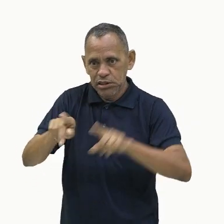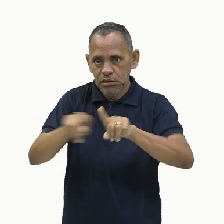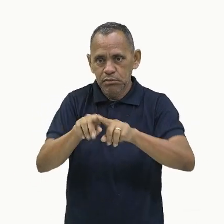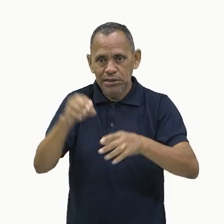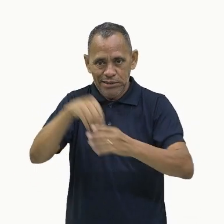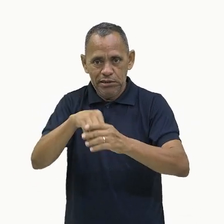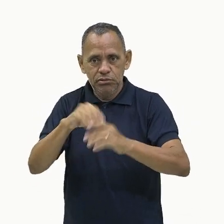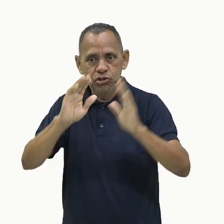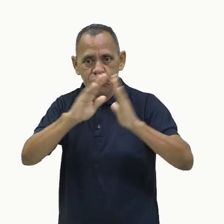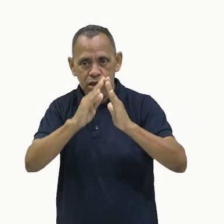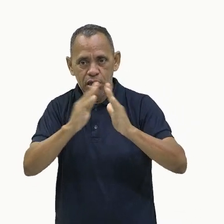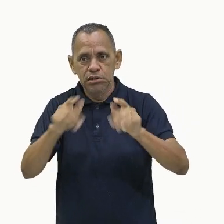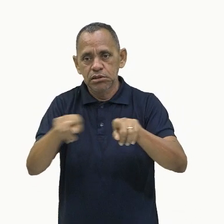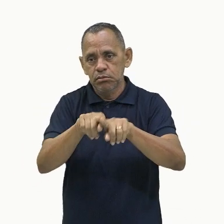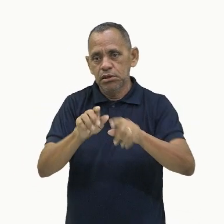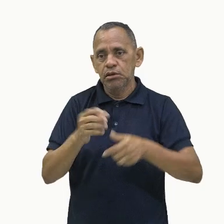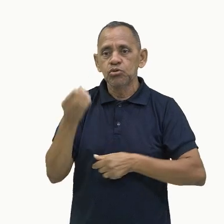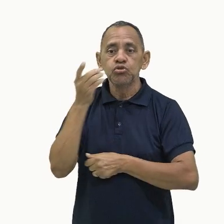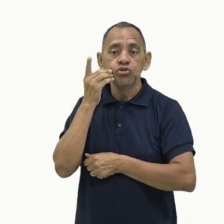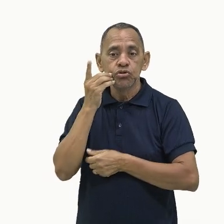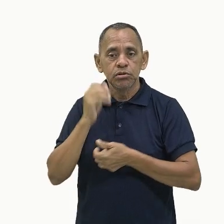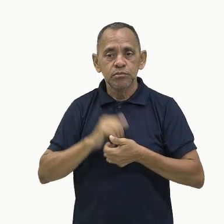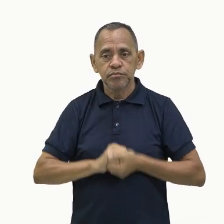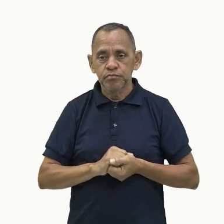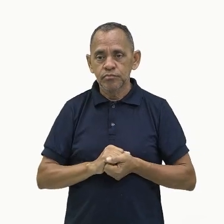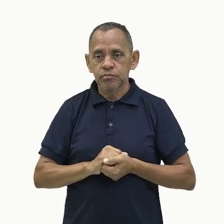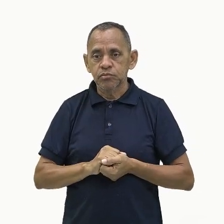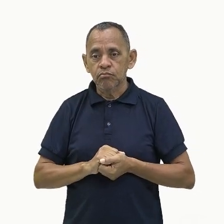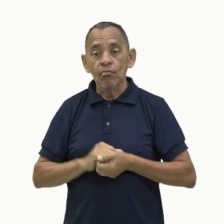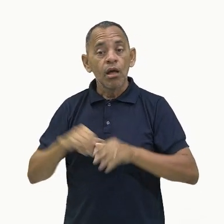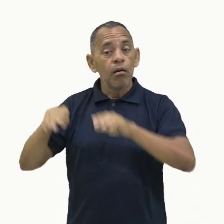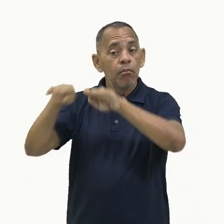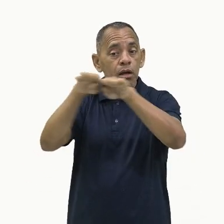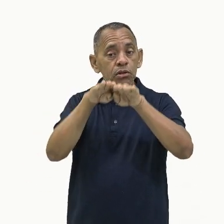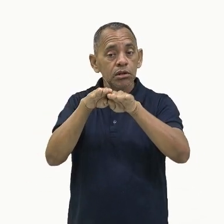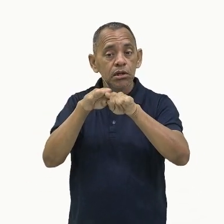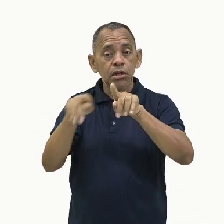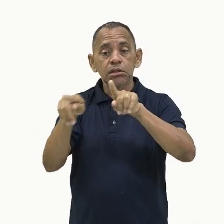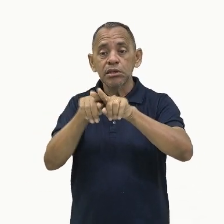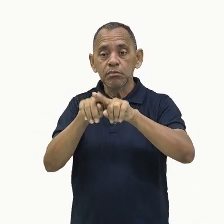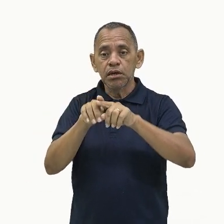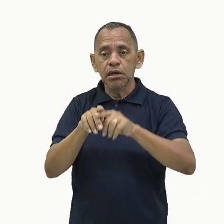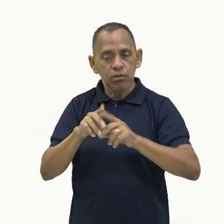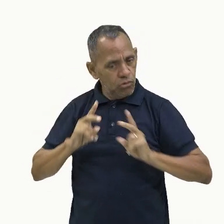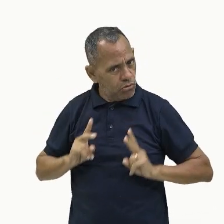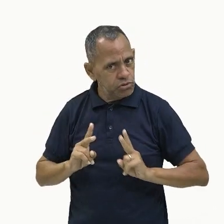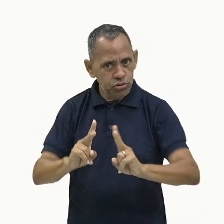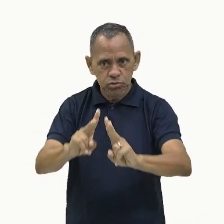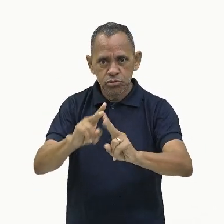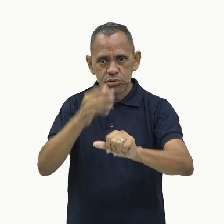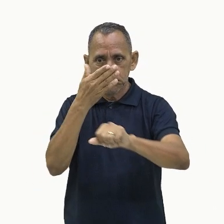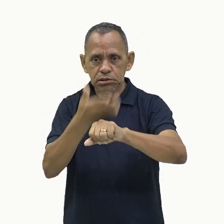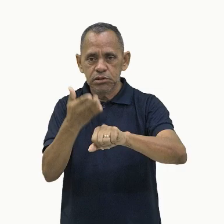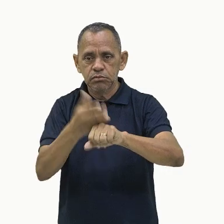são, então, feitas no dia a dia, a padronização e consistência da prática